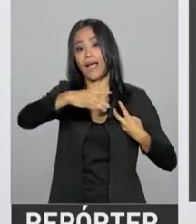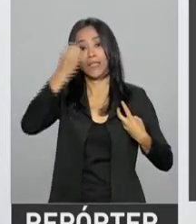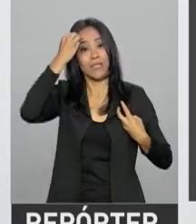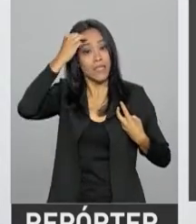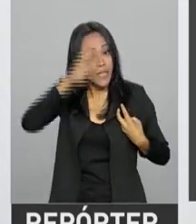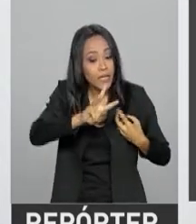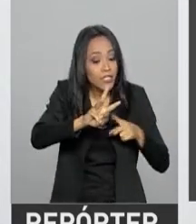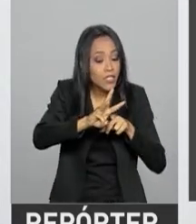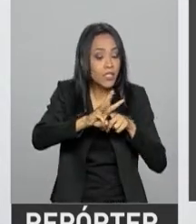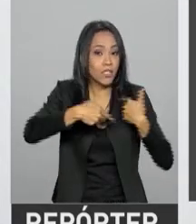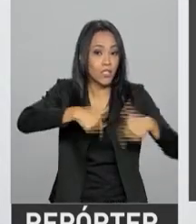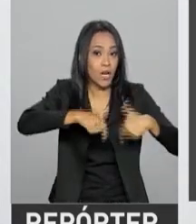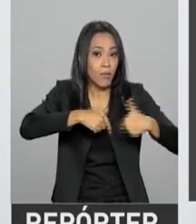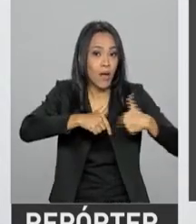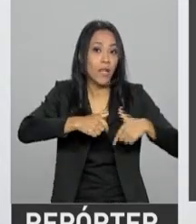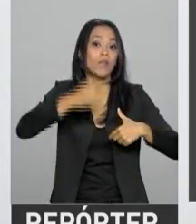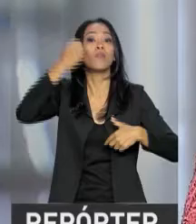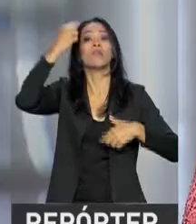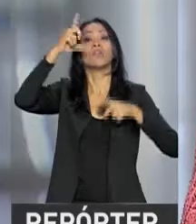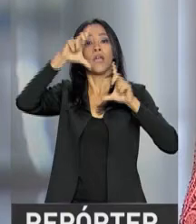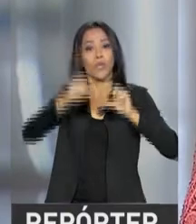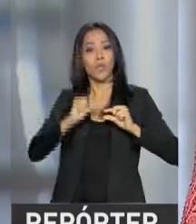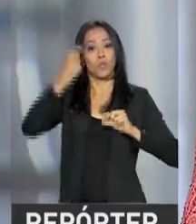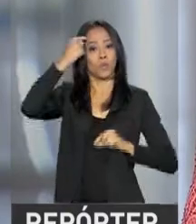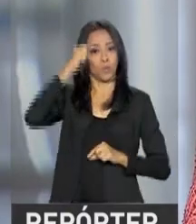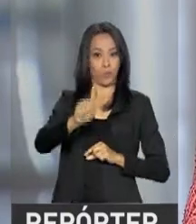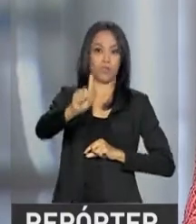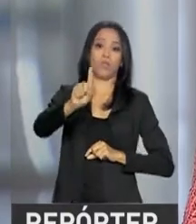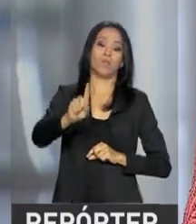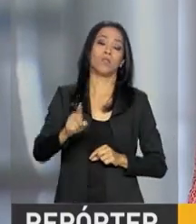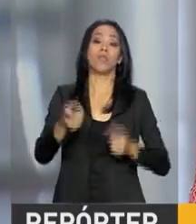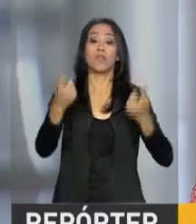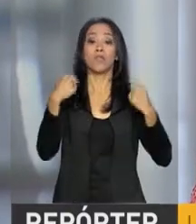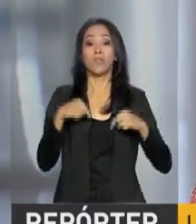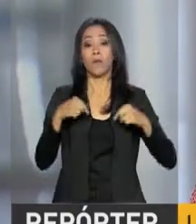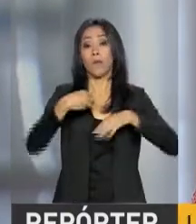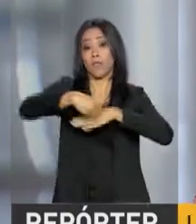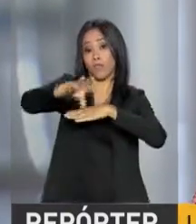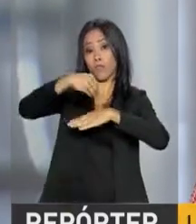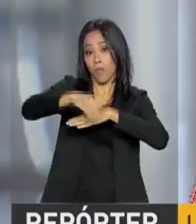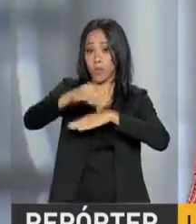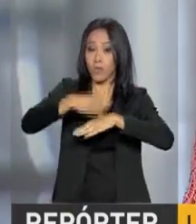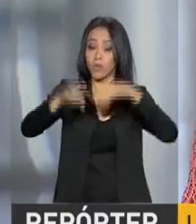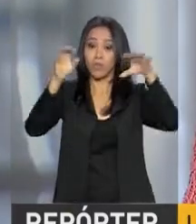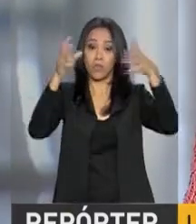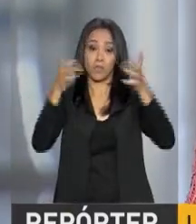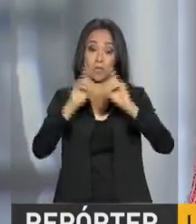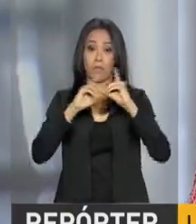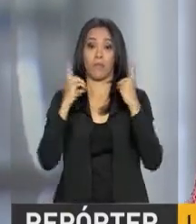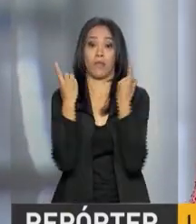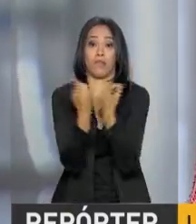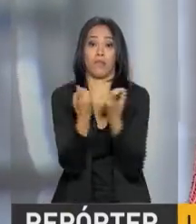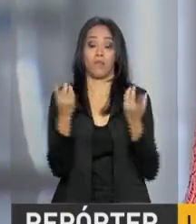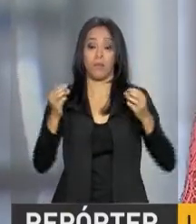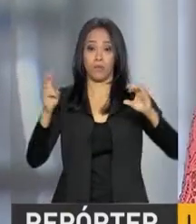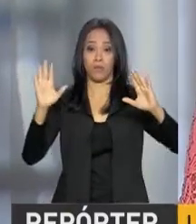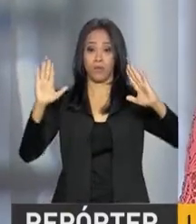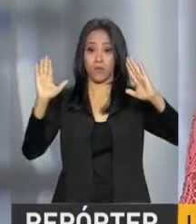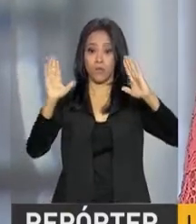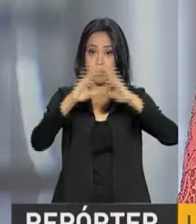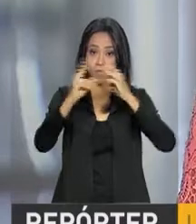apenas diminui um dia de acordo com dados do departamento penitenciário nacional em 2016